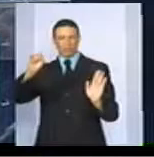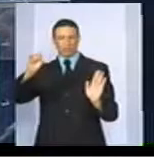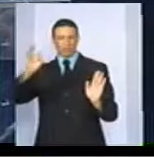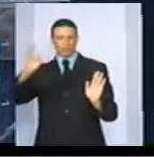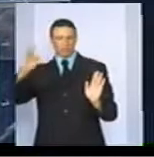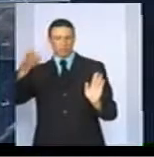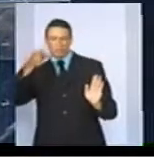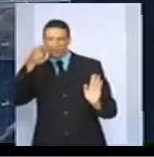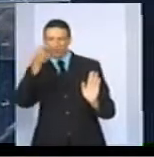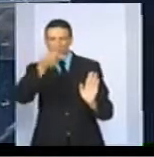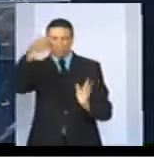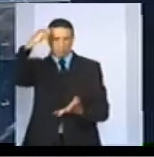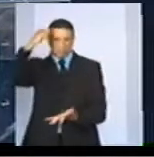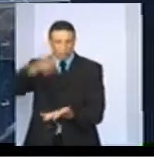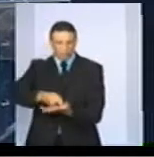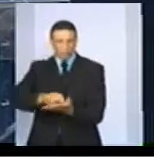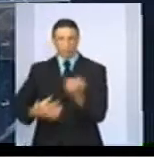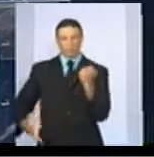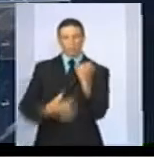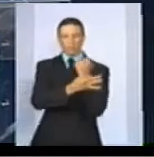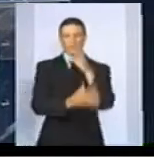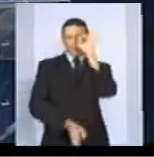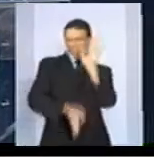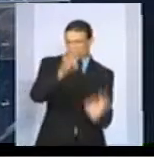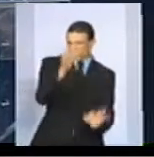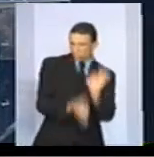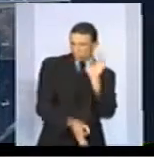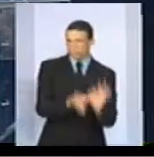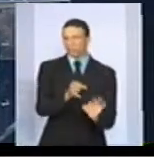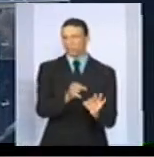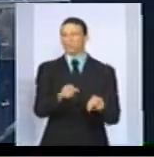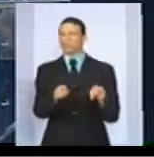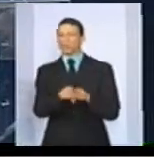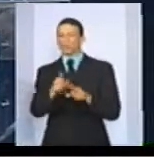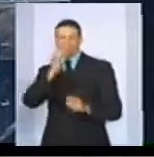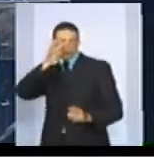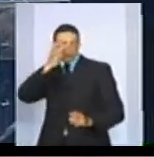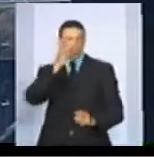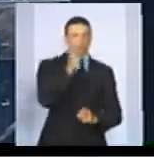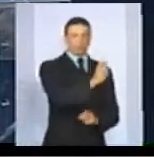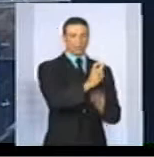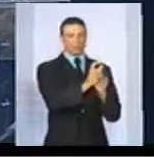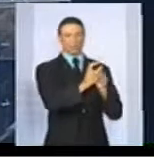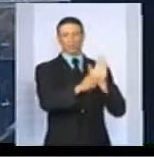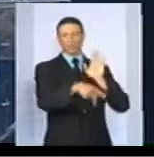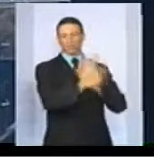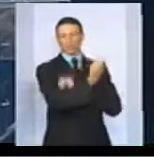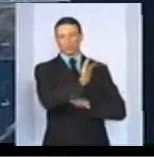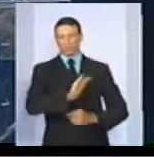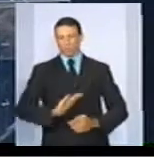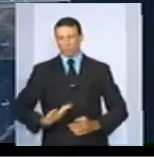Tribunal segurança jurídica e interesse público e